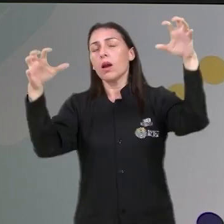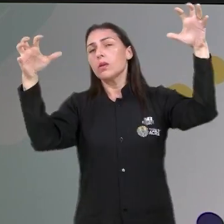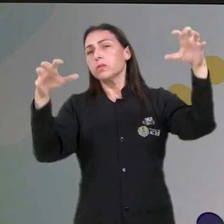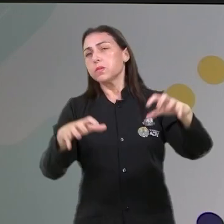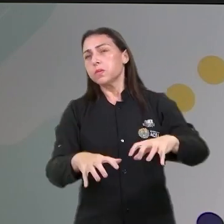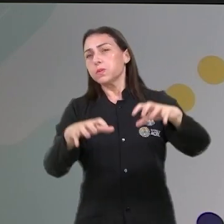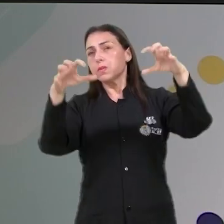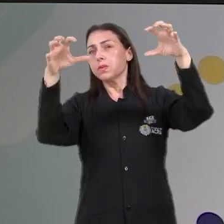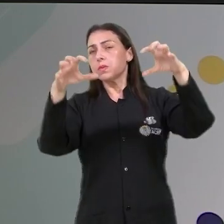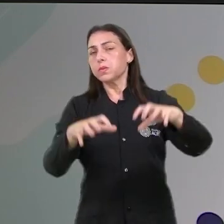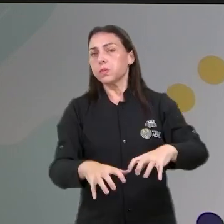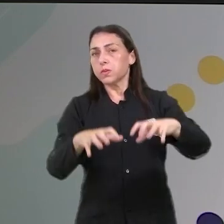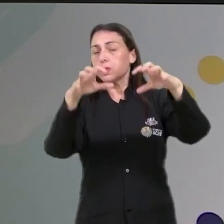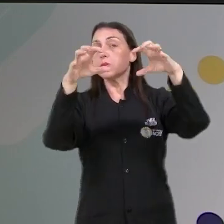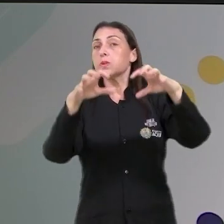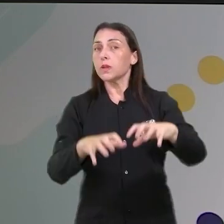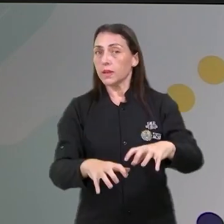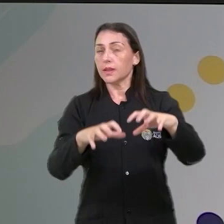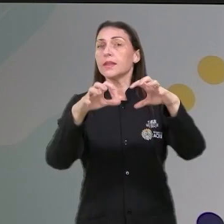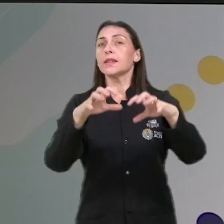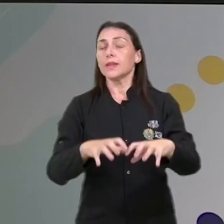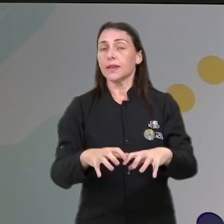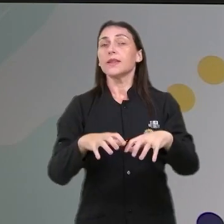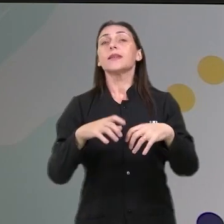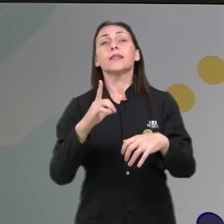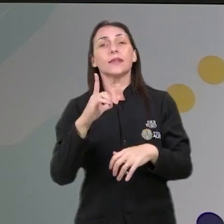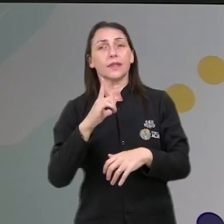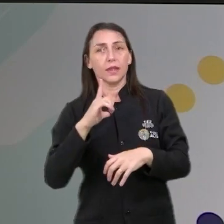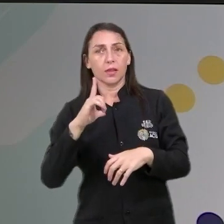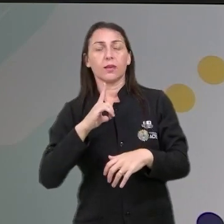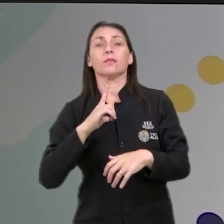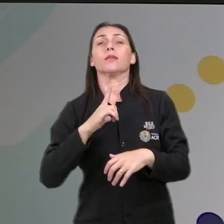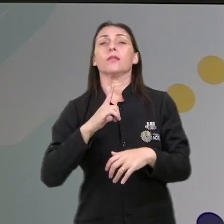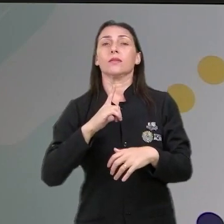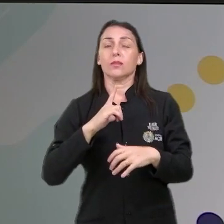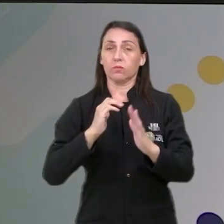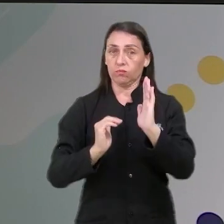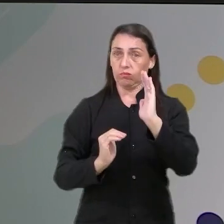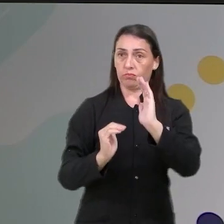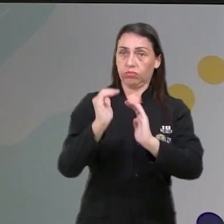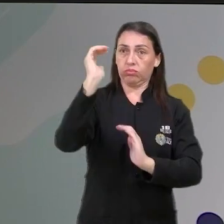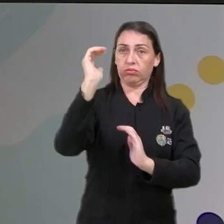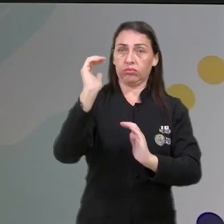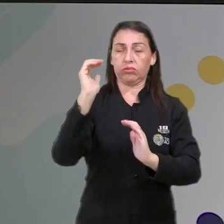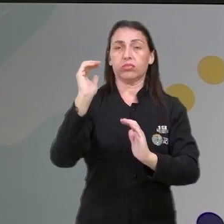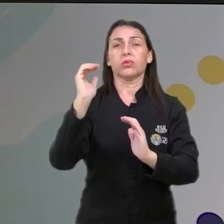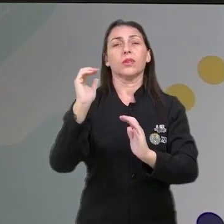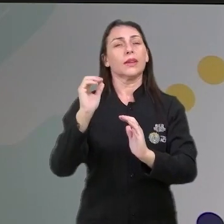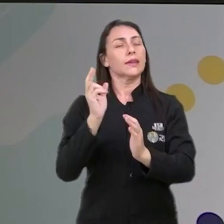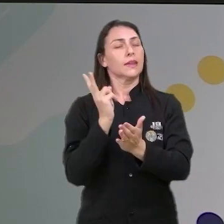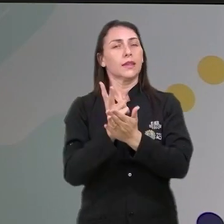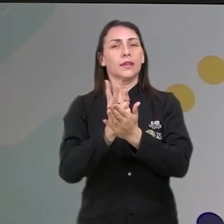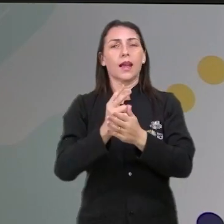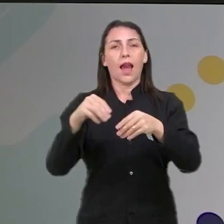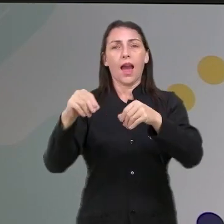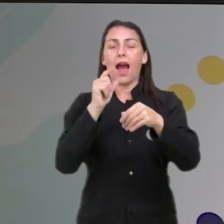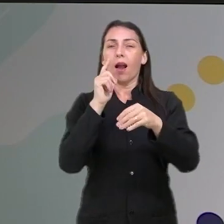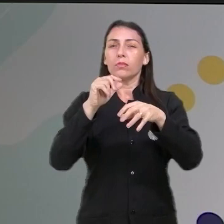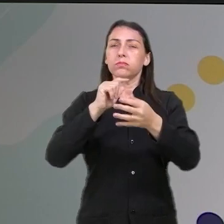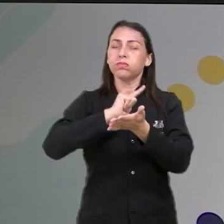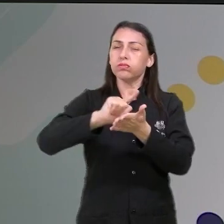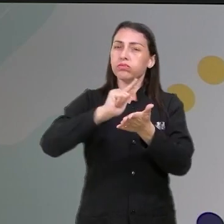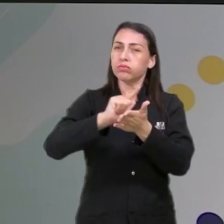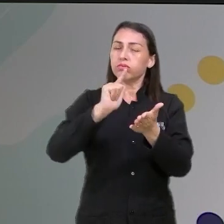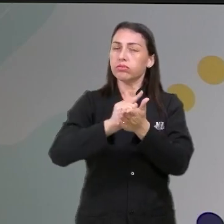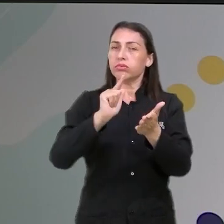ou seja, as precipitações, né, as chuvas, são bem elevadas, tá? Então, essa água que lava constantemente o solo deixa